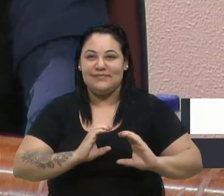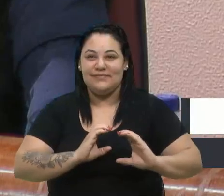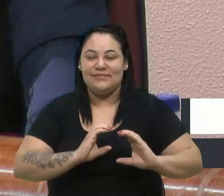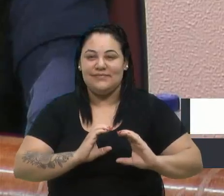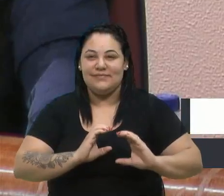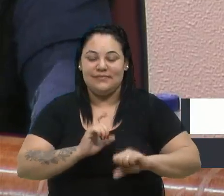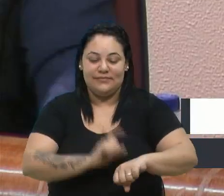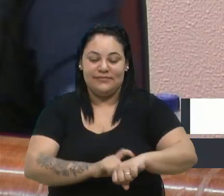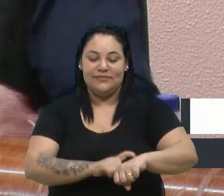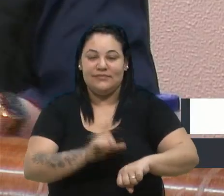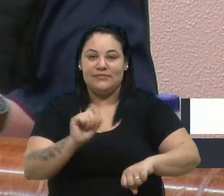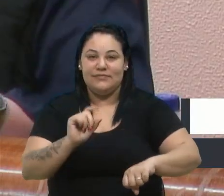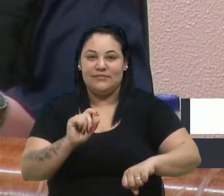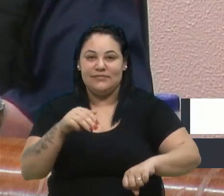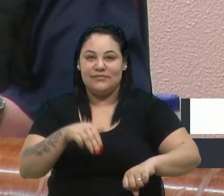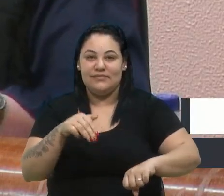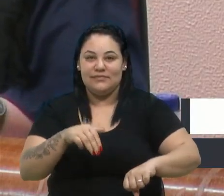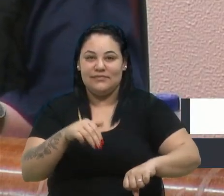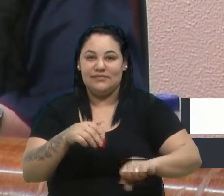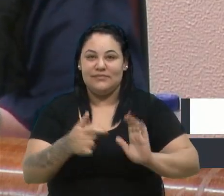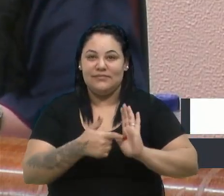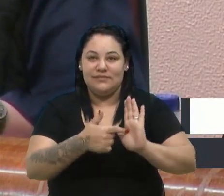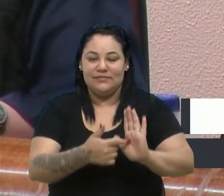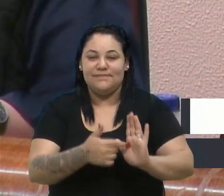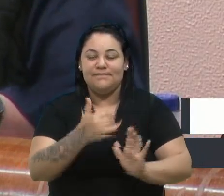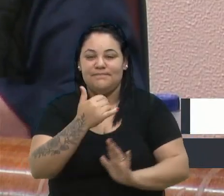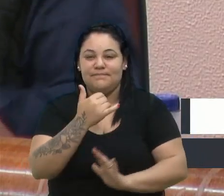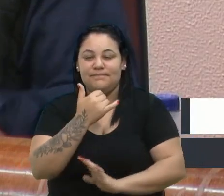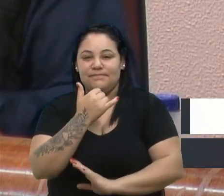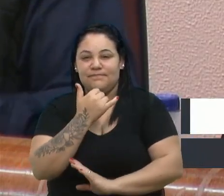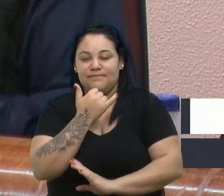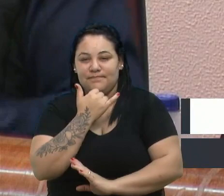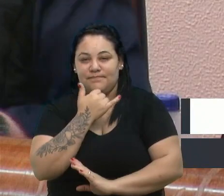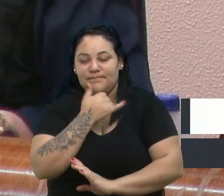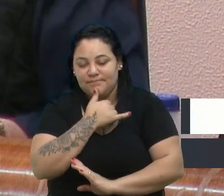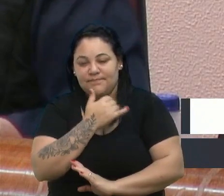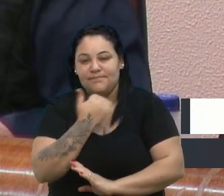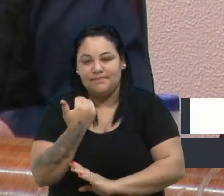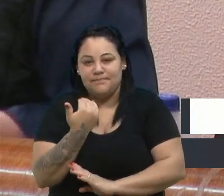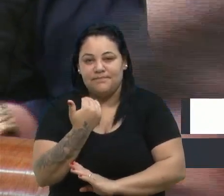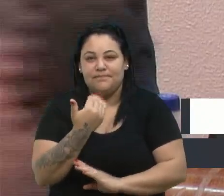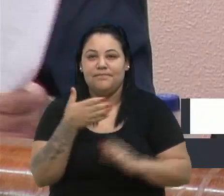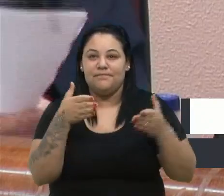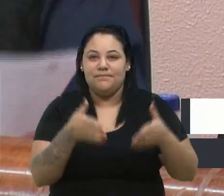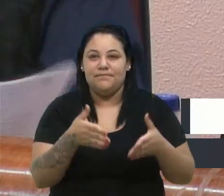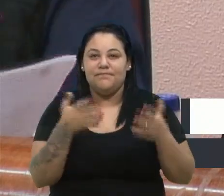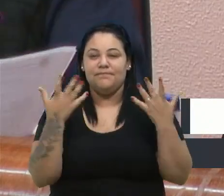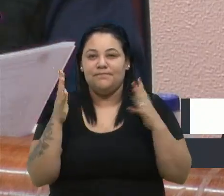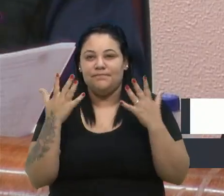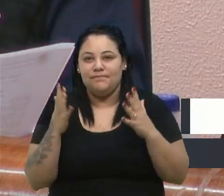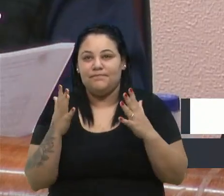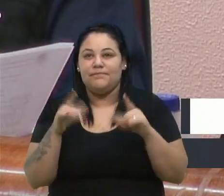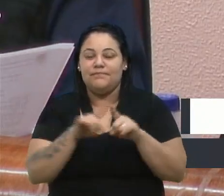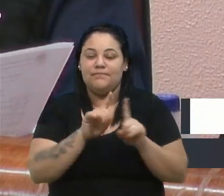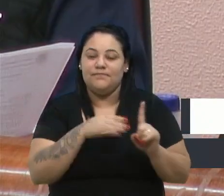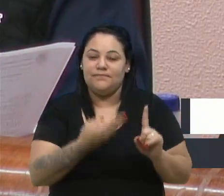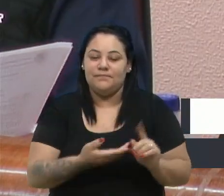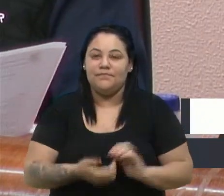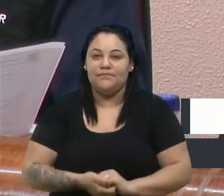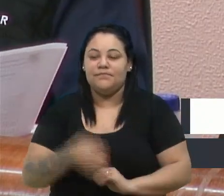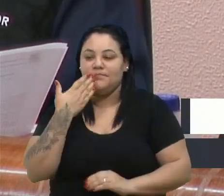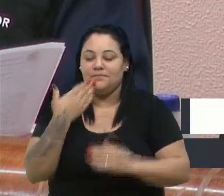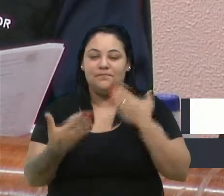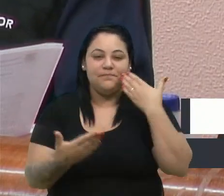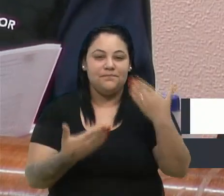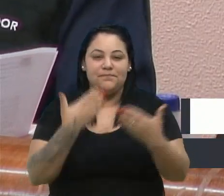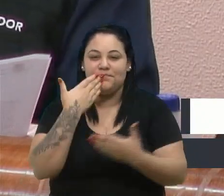minutos para a apresentação de votos de pesar, de louvor, de congratulações. A palavra está à disposição dos senhores vereadores e vereadoras. Peço a palavra, presidente. Peço